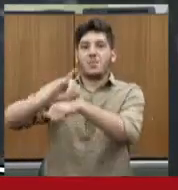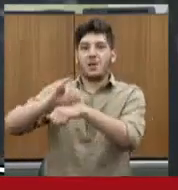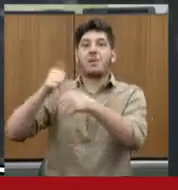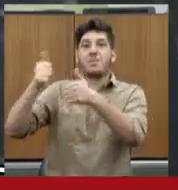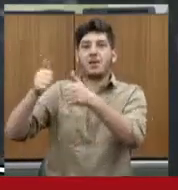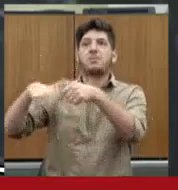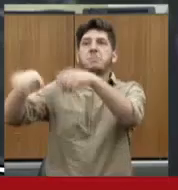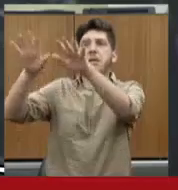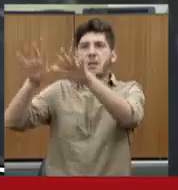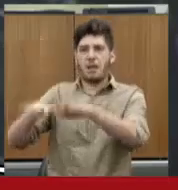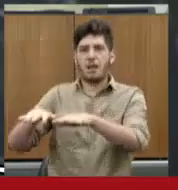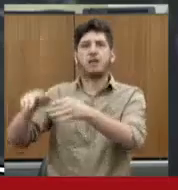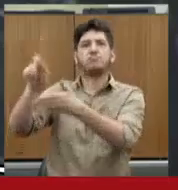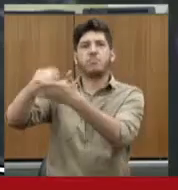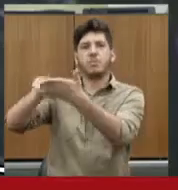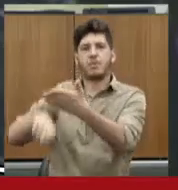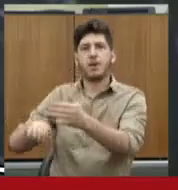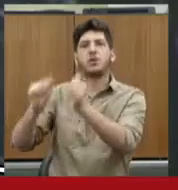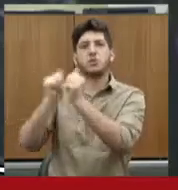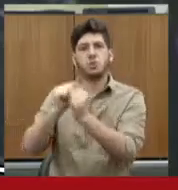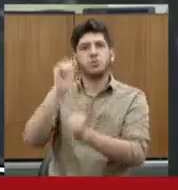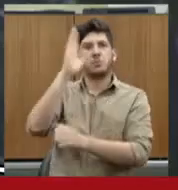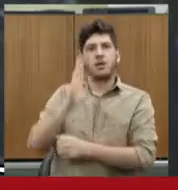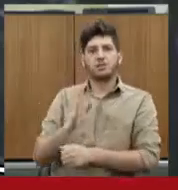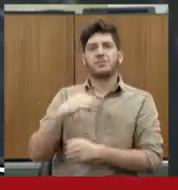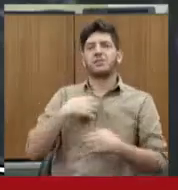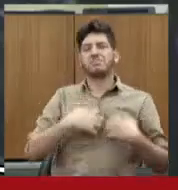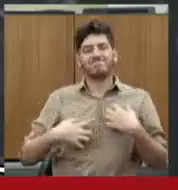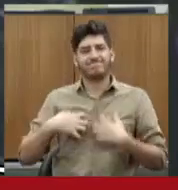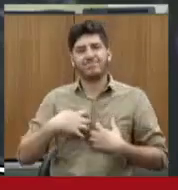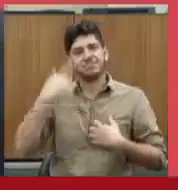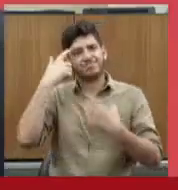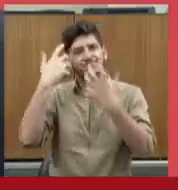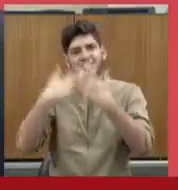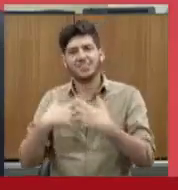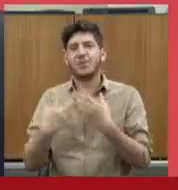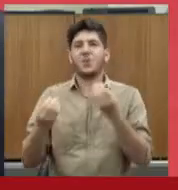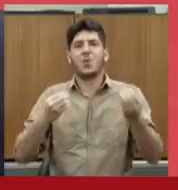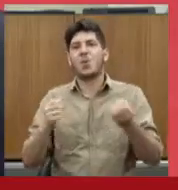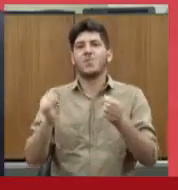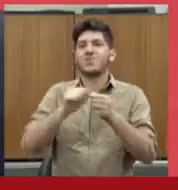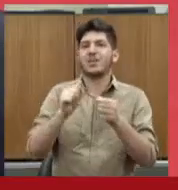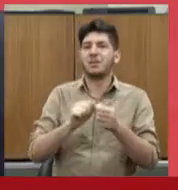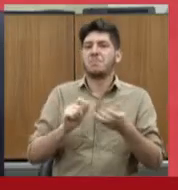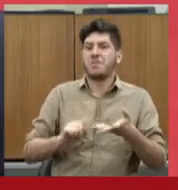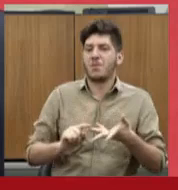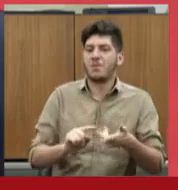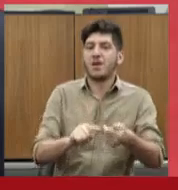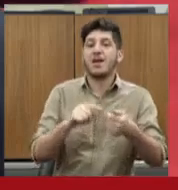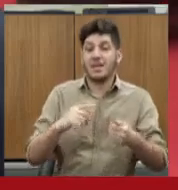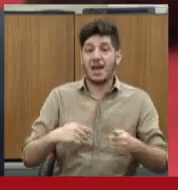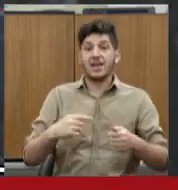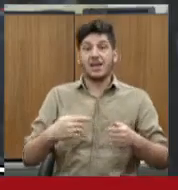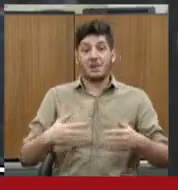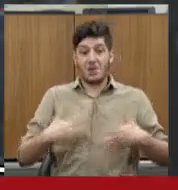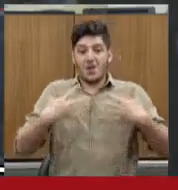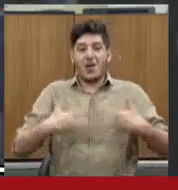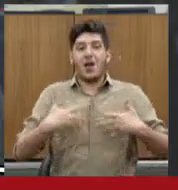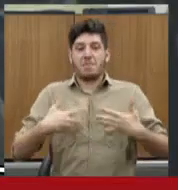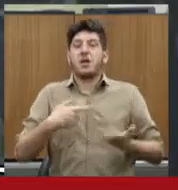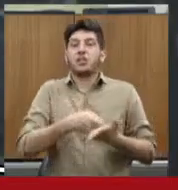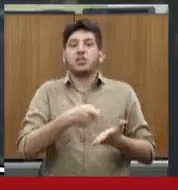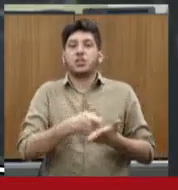Dom João VI, um pouco temeroso, um pouco sem saber o que fazer, e o povo animado aqui obriga Dom João VI, então,